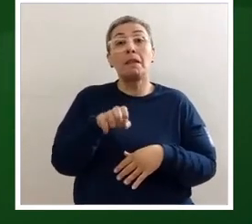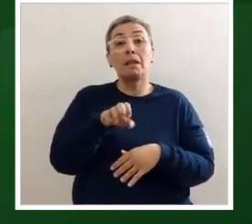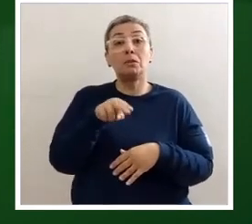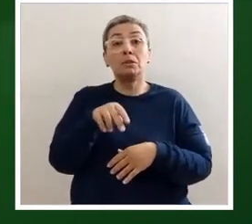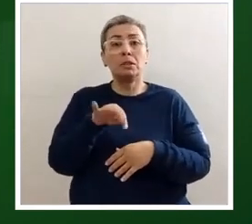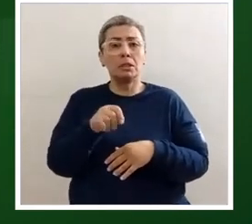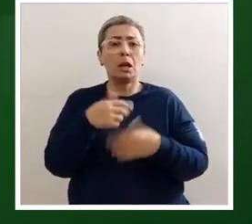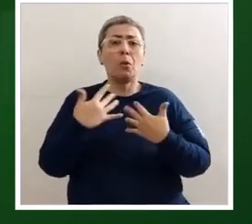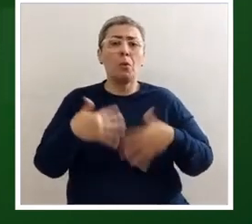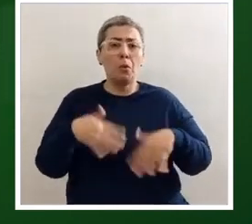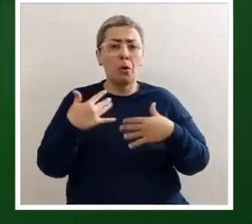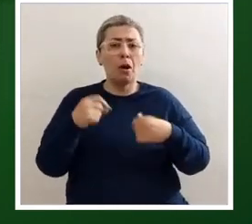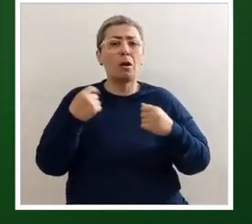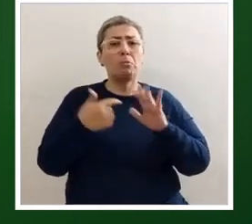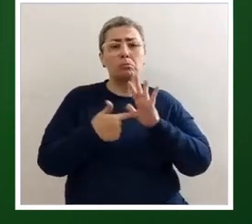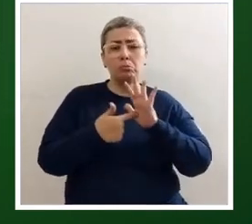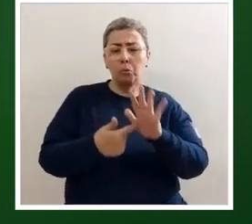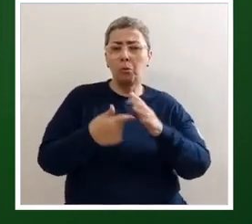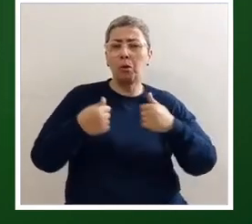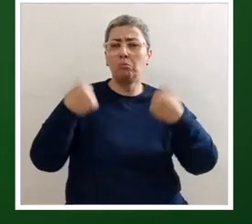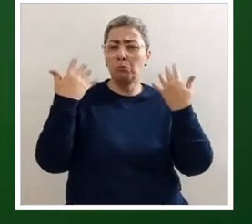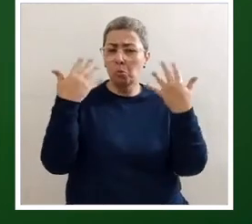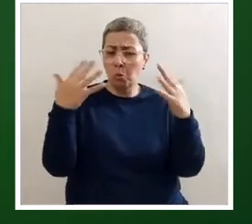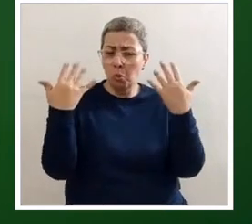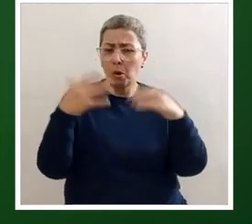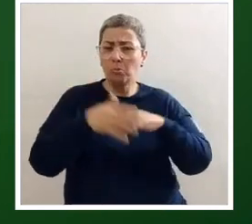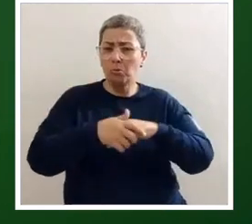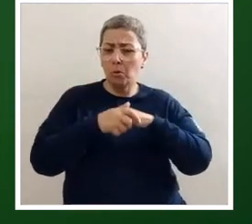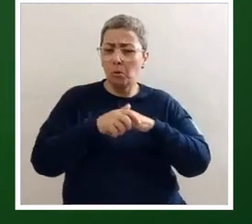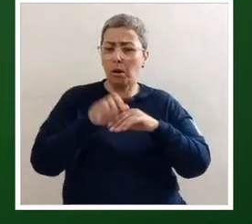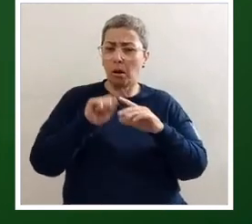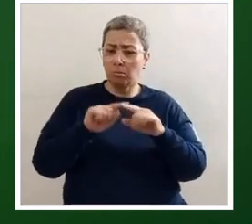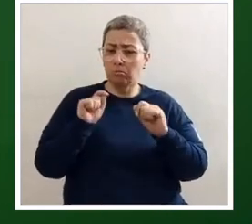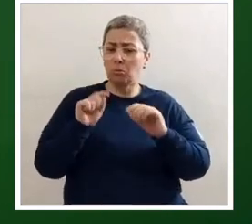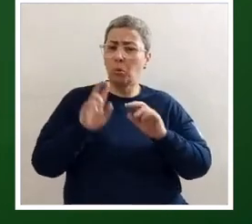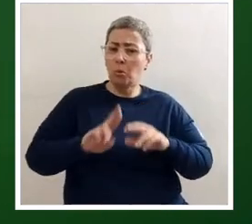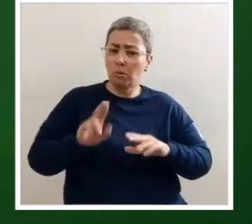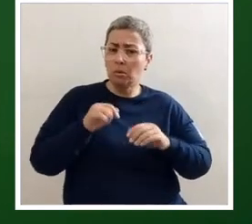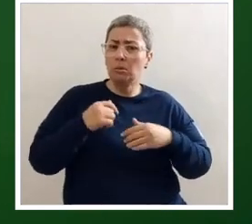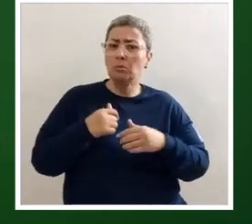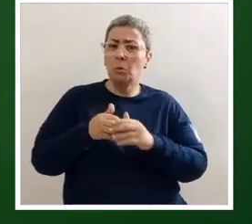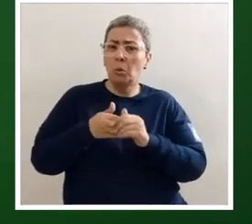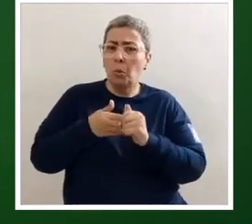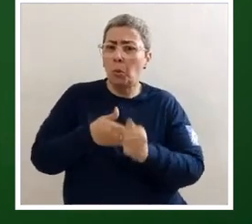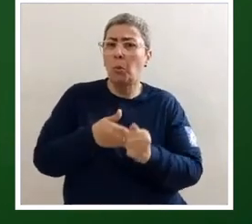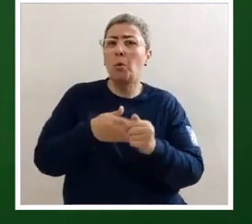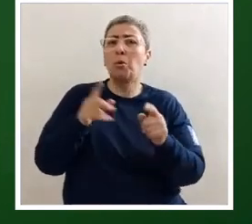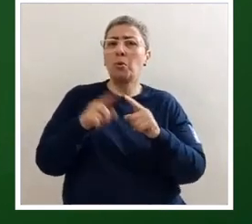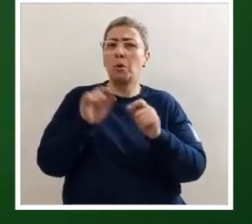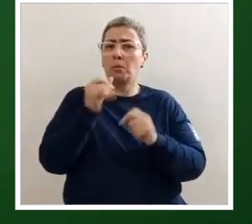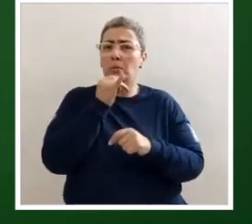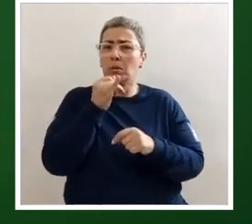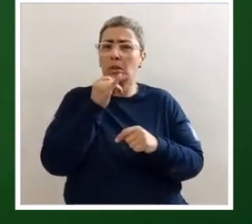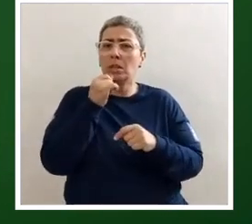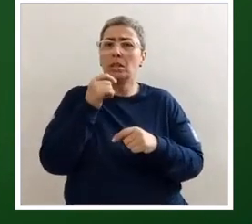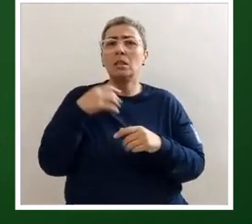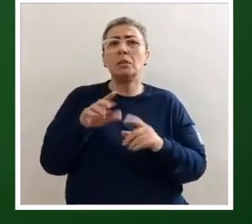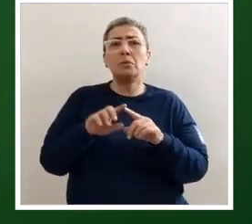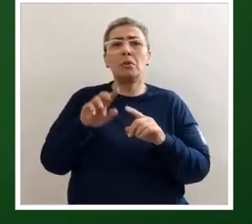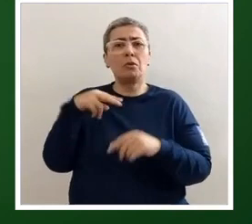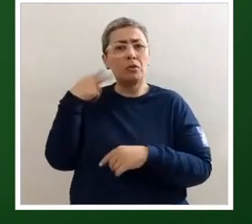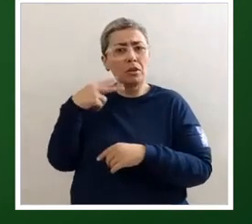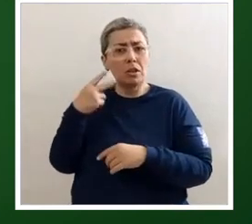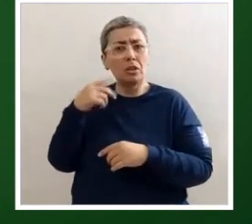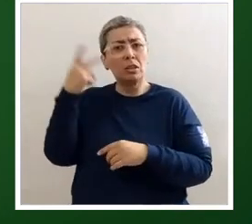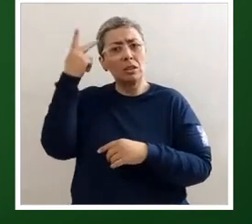já foi várias vezes homenageada né pelo trabalho realizado à frente dessa diretoria de ensino como por exemplo pela câmara municipal de São Paulo